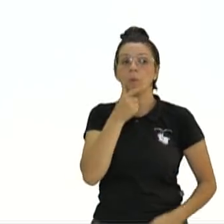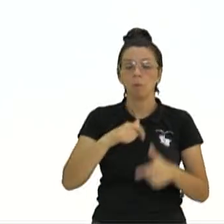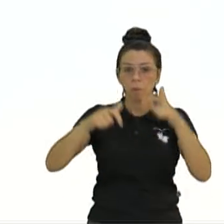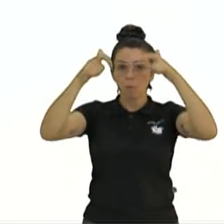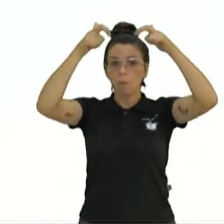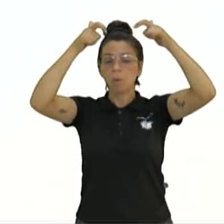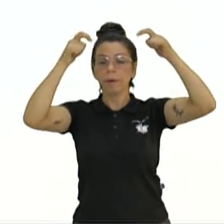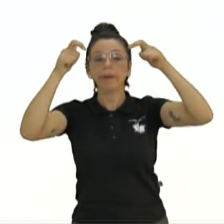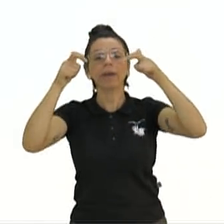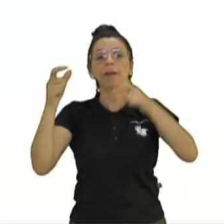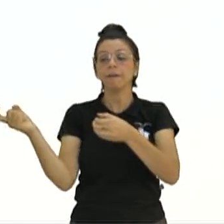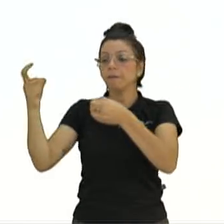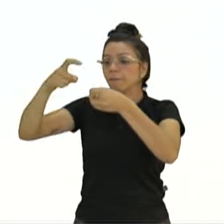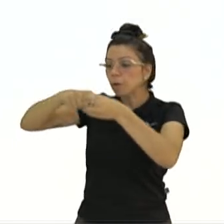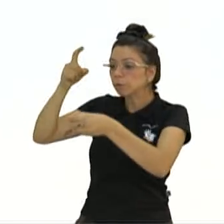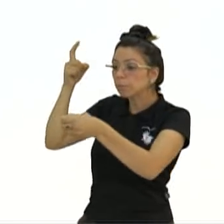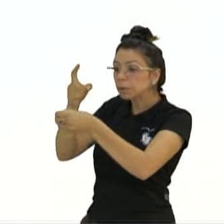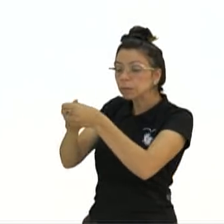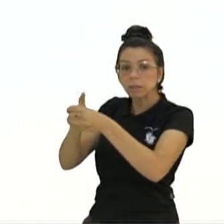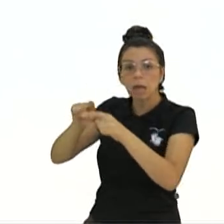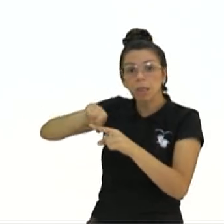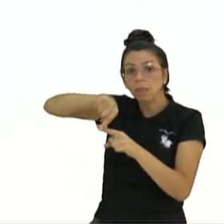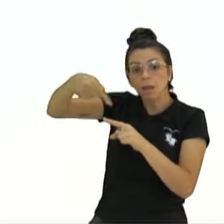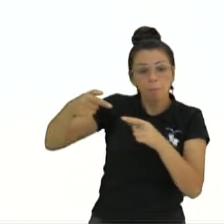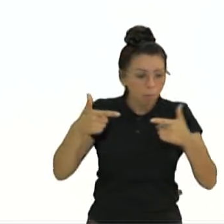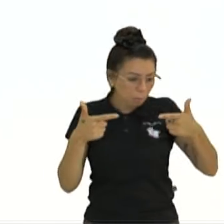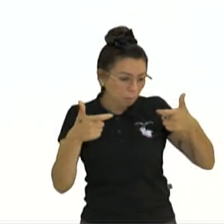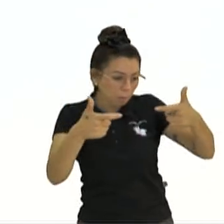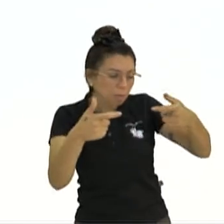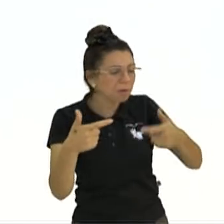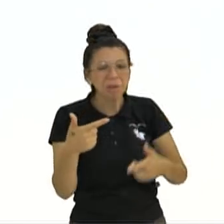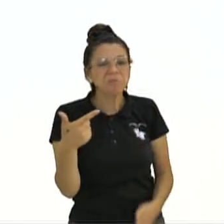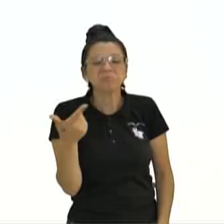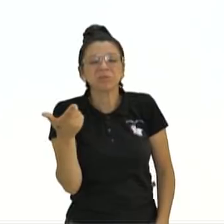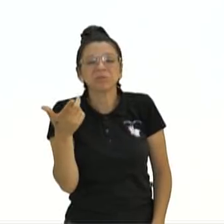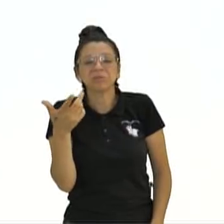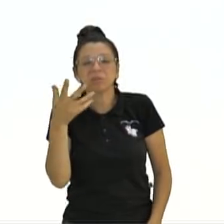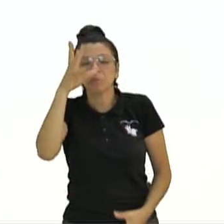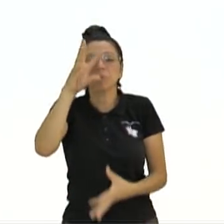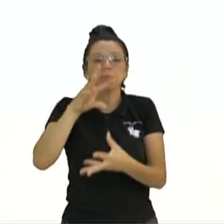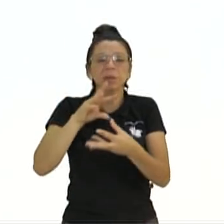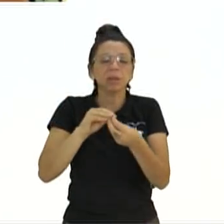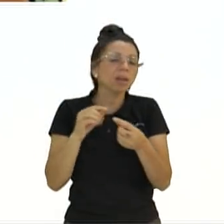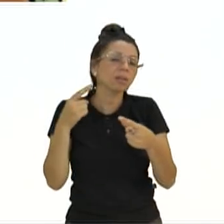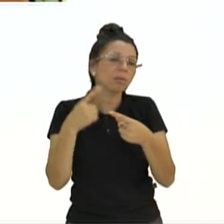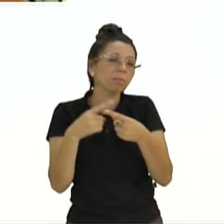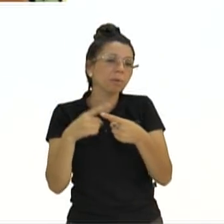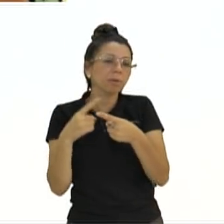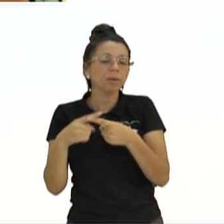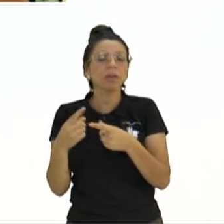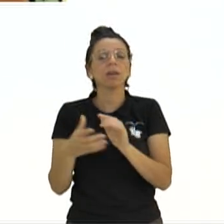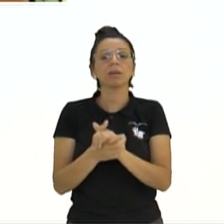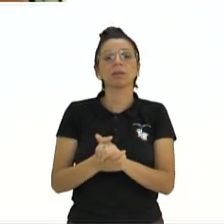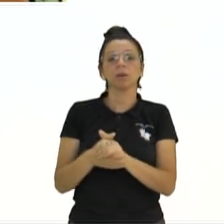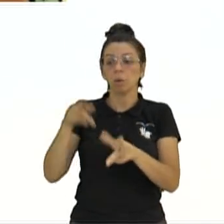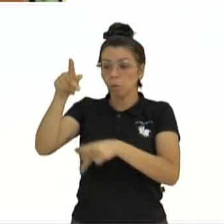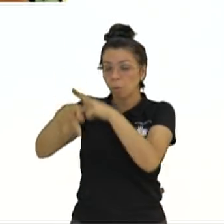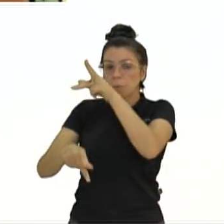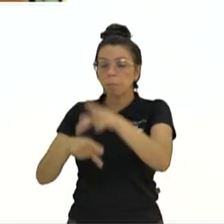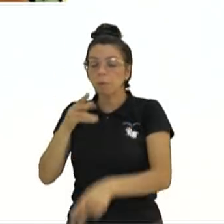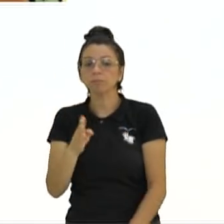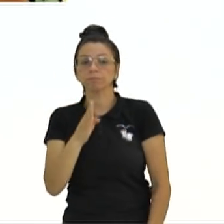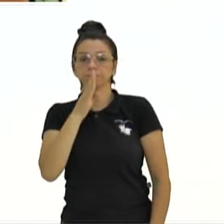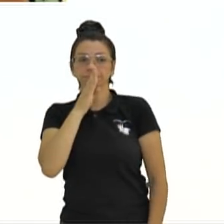e não entende por que o povo o recebe com silêncio. Por que será? Vamos lá. Ogum